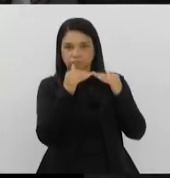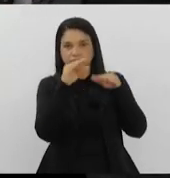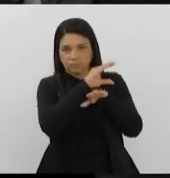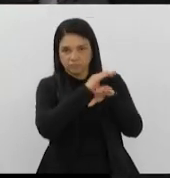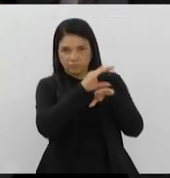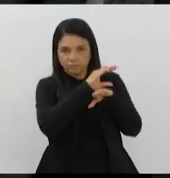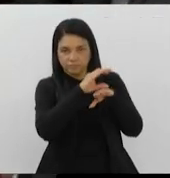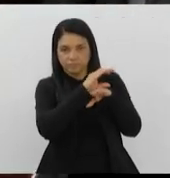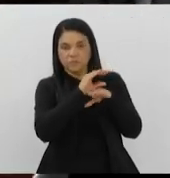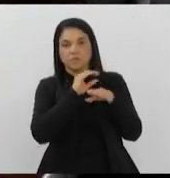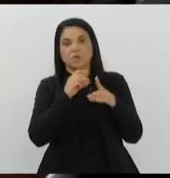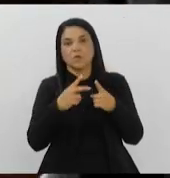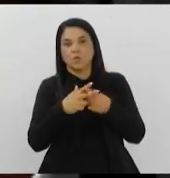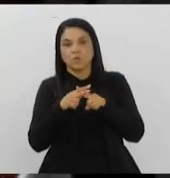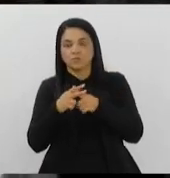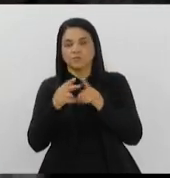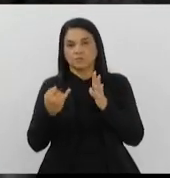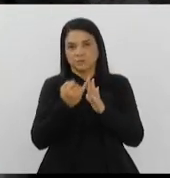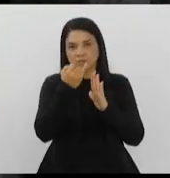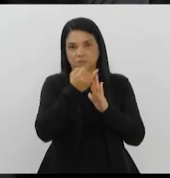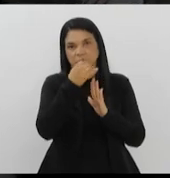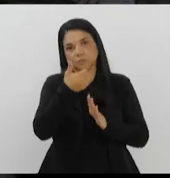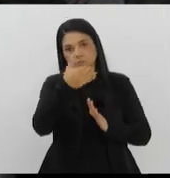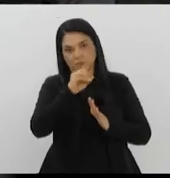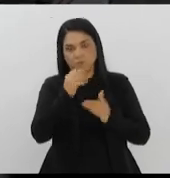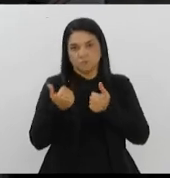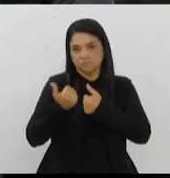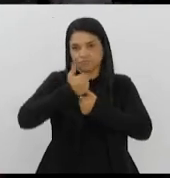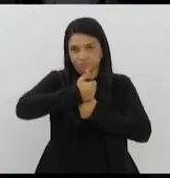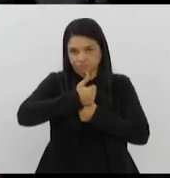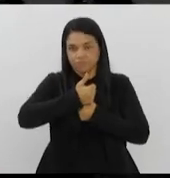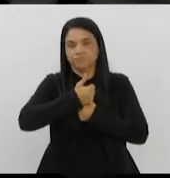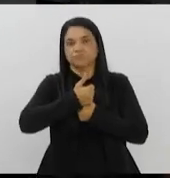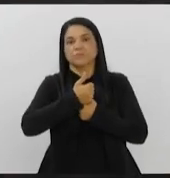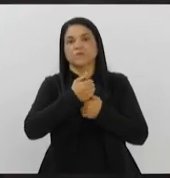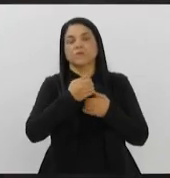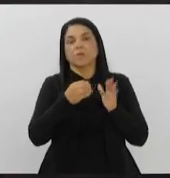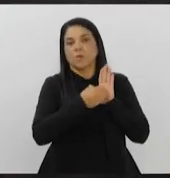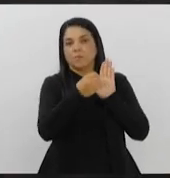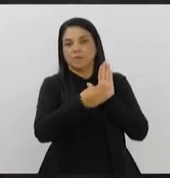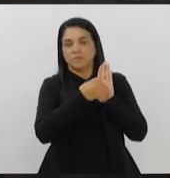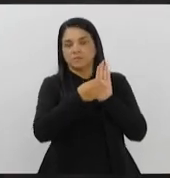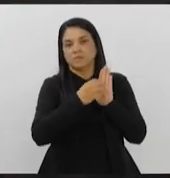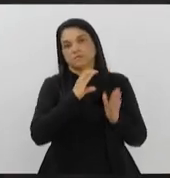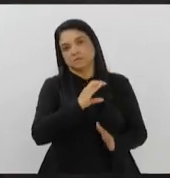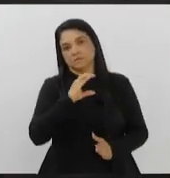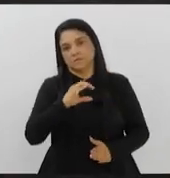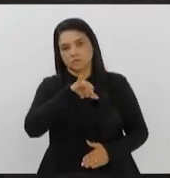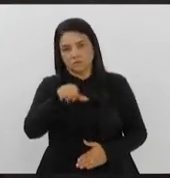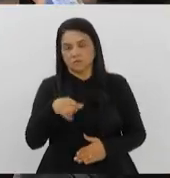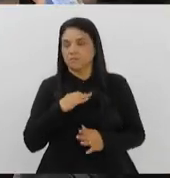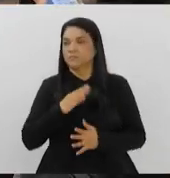aí concluindo por substitutivo e faz a publicação do parecer novo da CCJ. Ok, presidente. Então, resolvido.